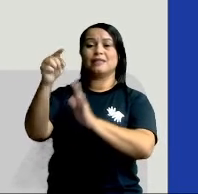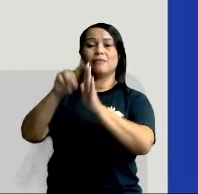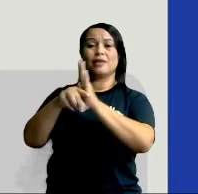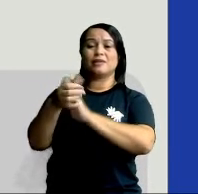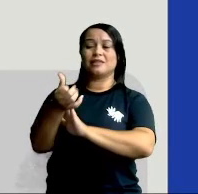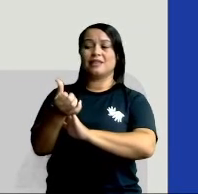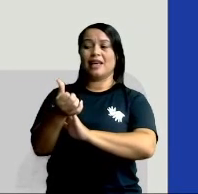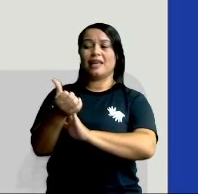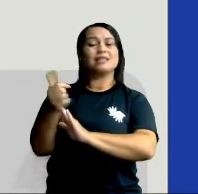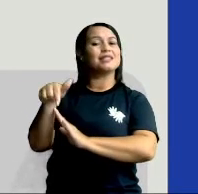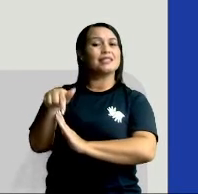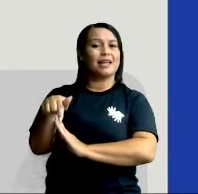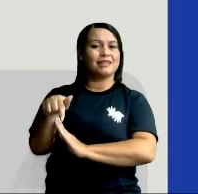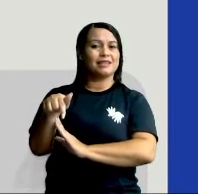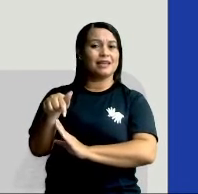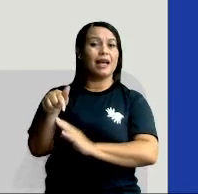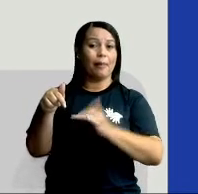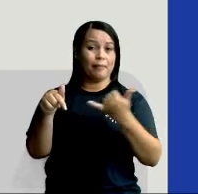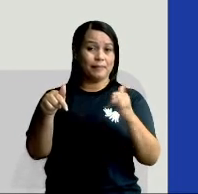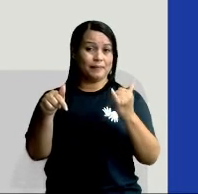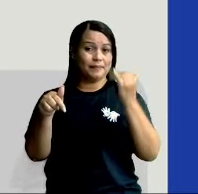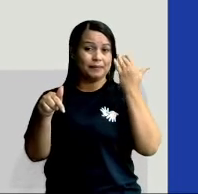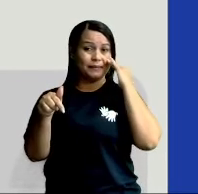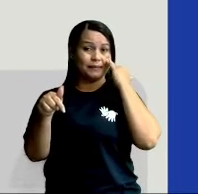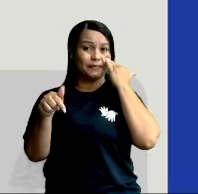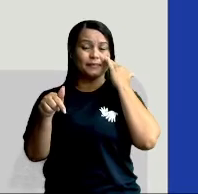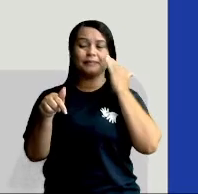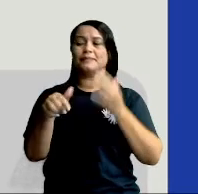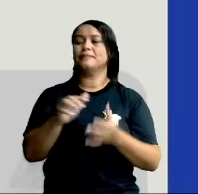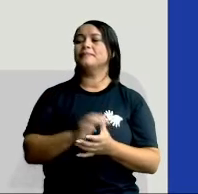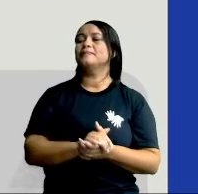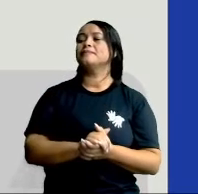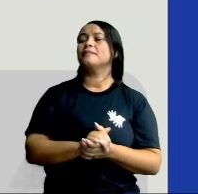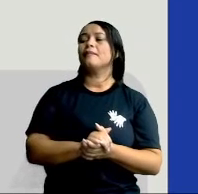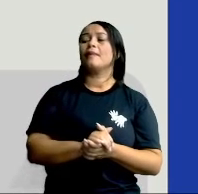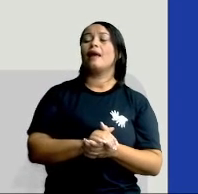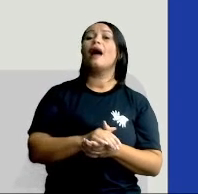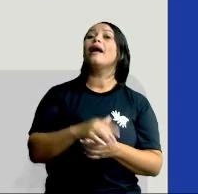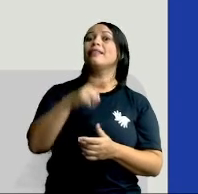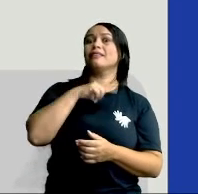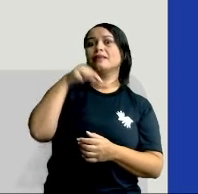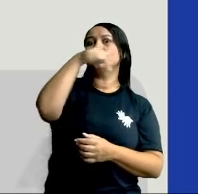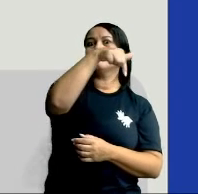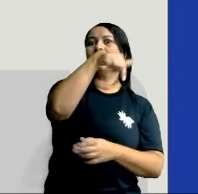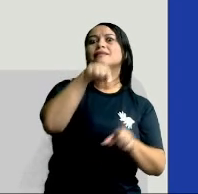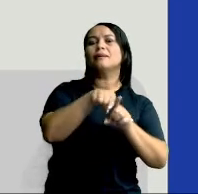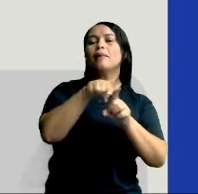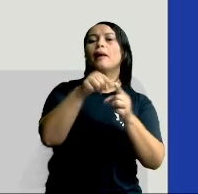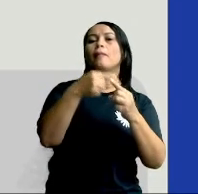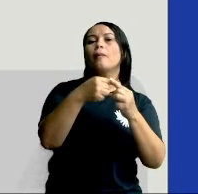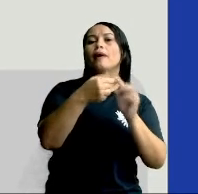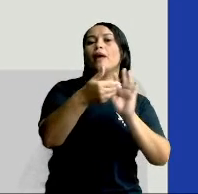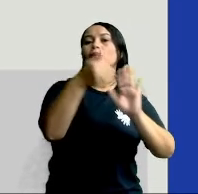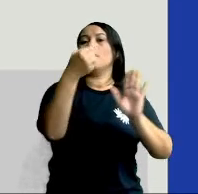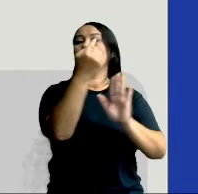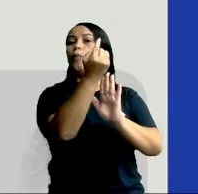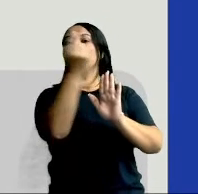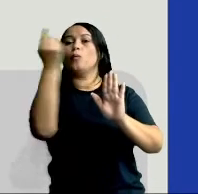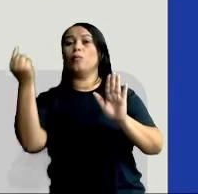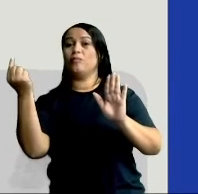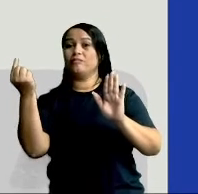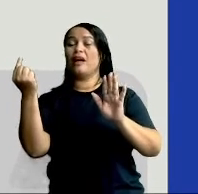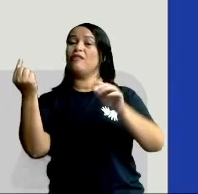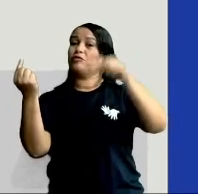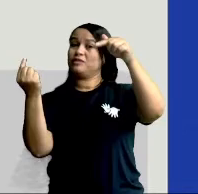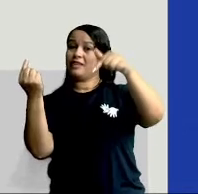menos 6, 7. Beleza? E sobra 7 aqui também, né? Porque eu não peguei uma